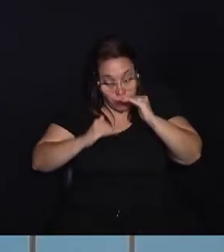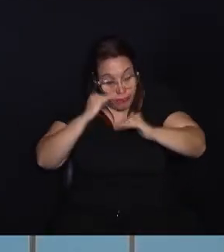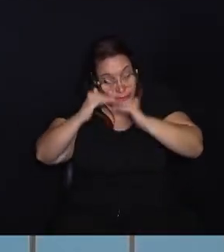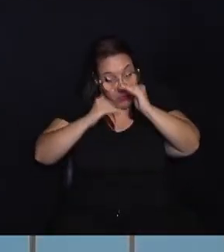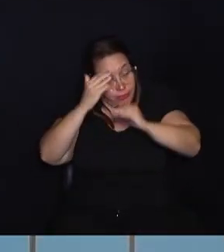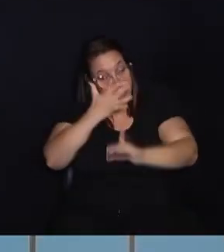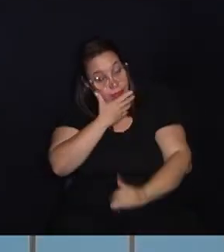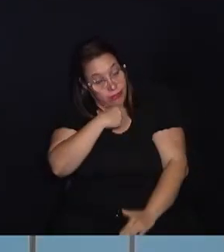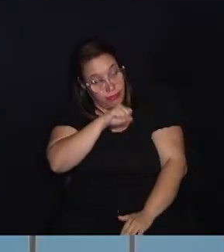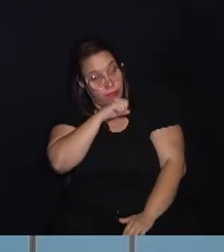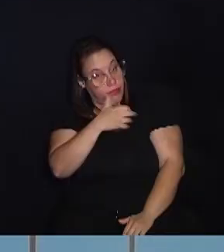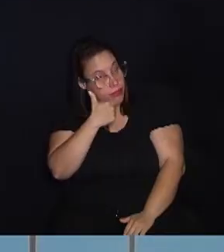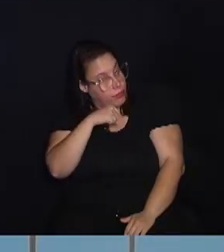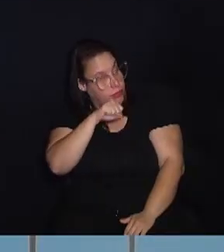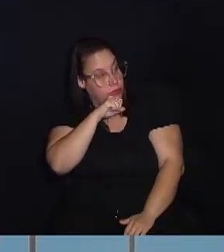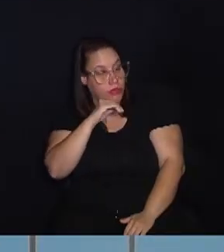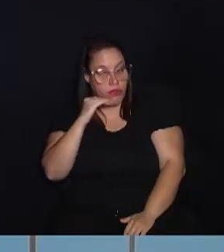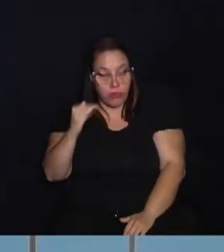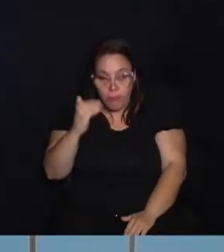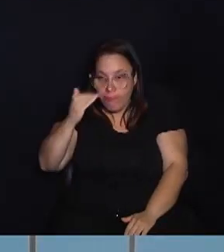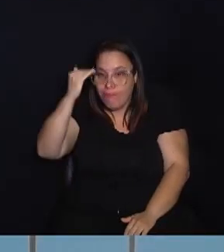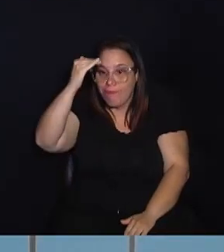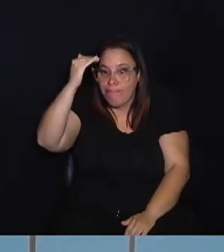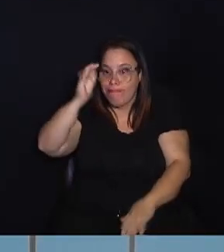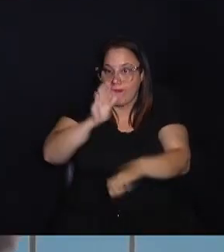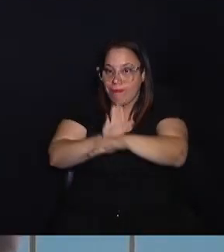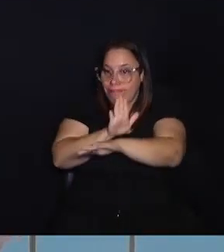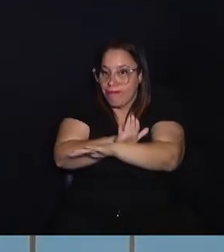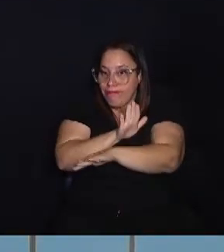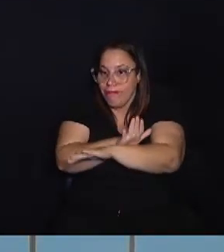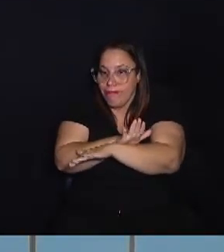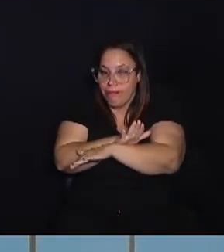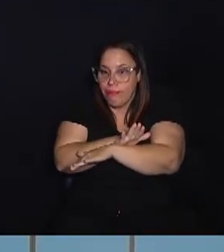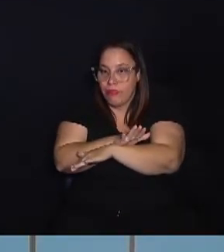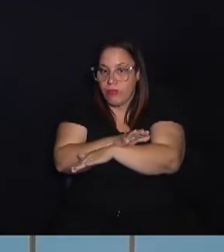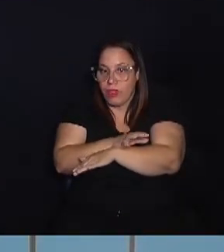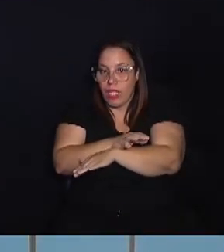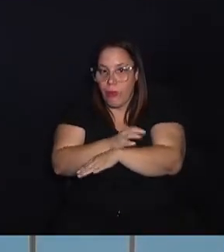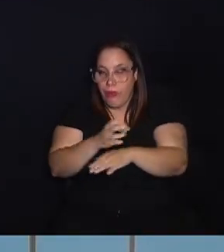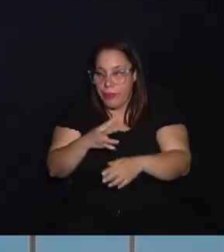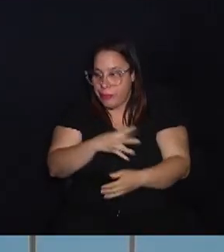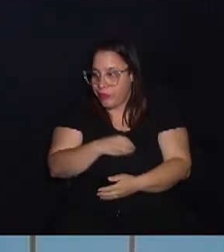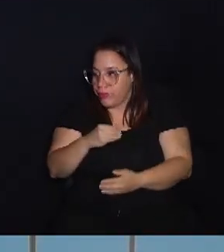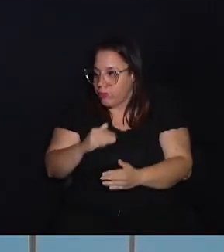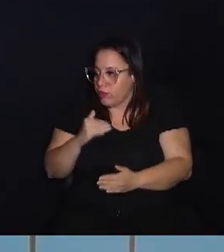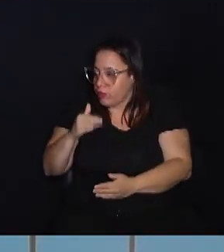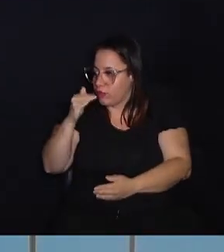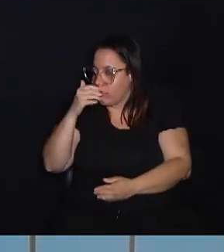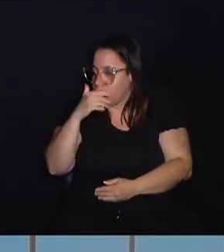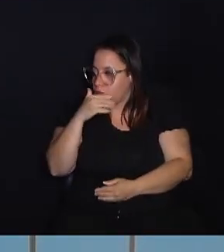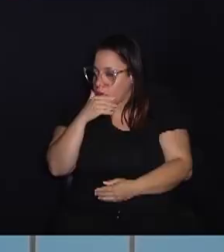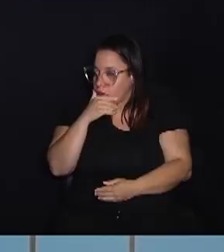pais. E esse desenvolvimento ajuda na criação dos filhos e na